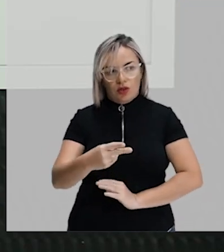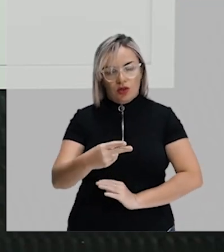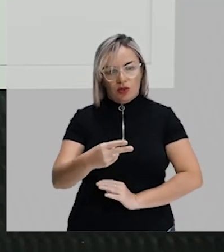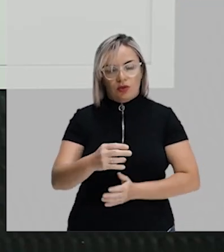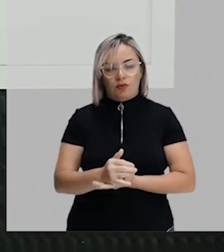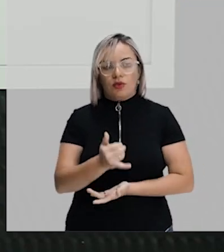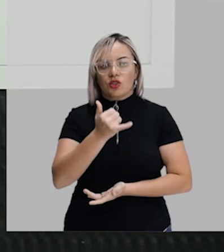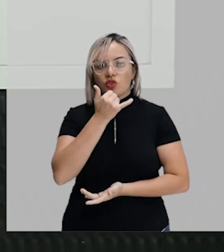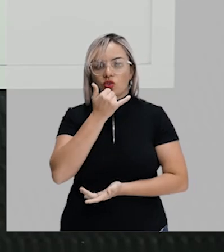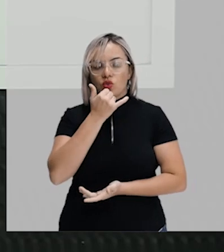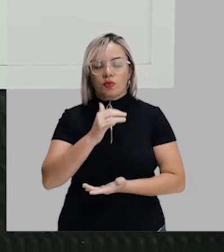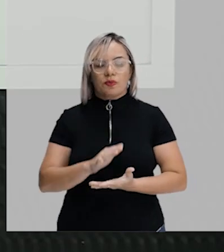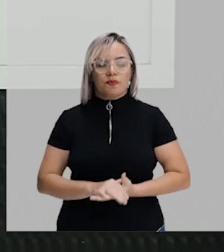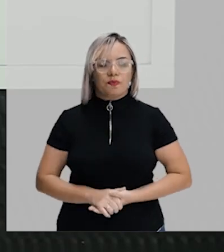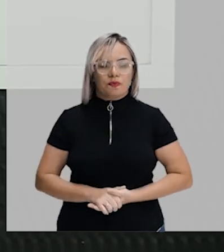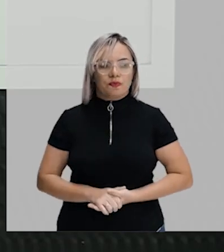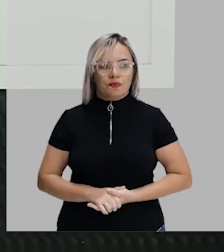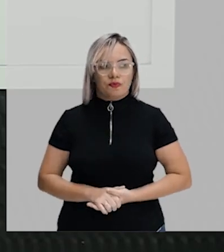desculpa, né? Espaço, né?